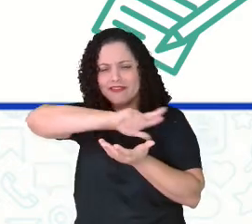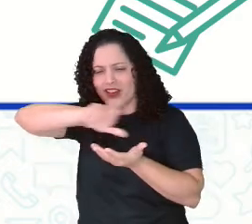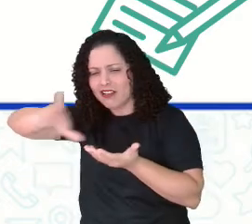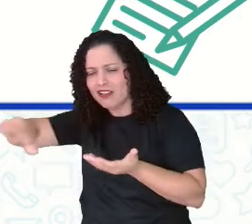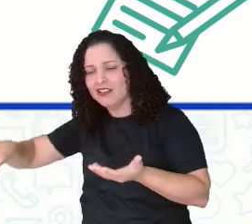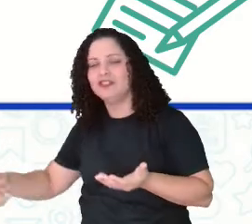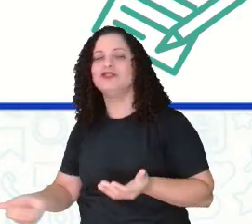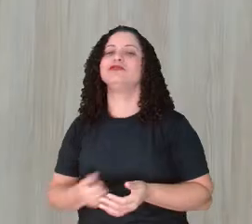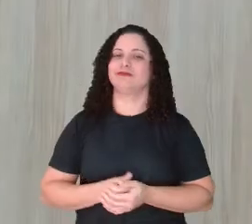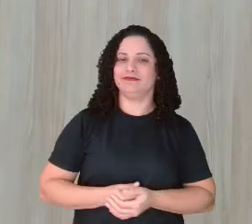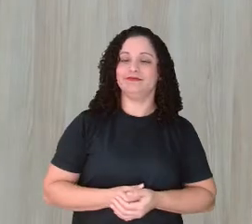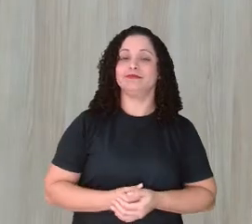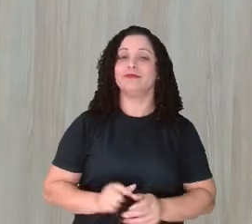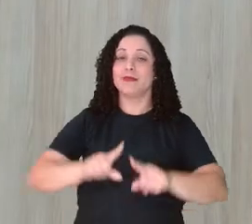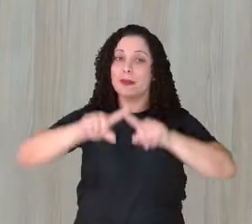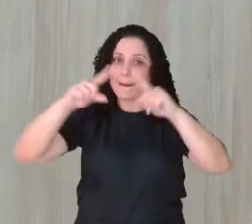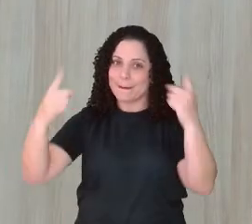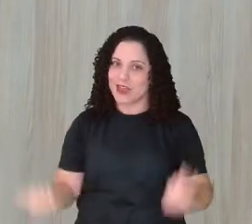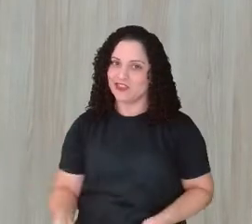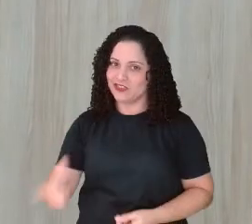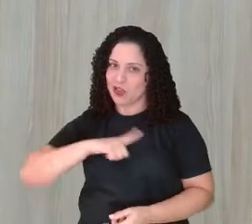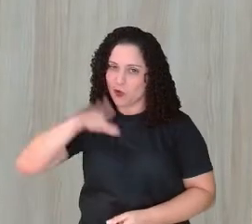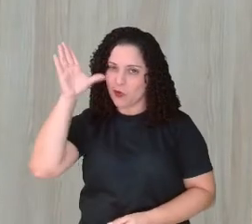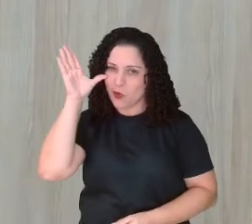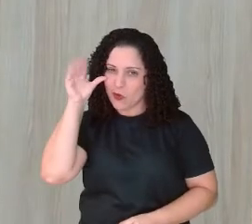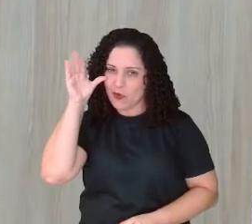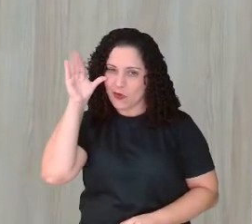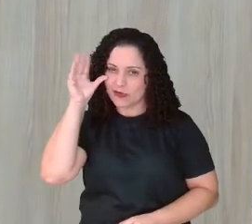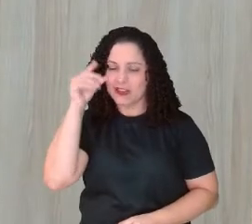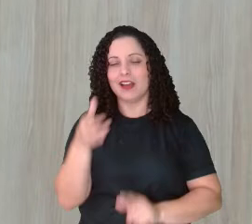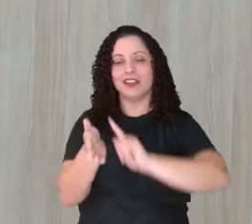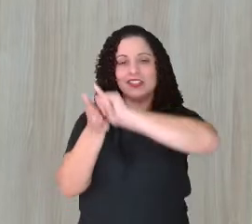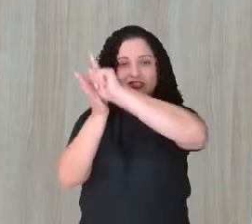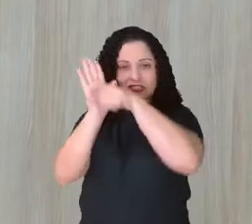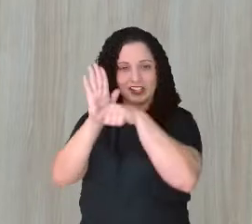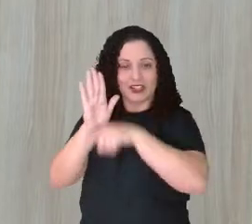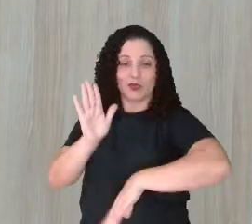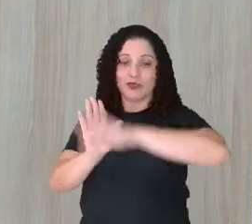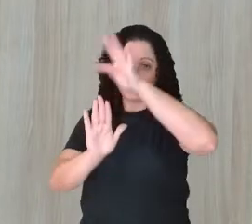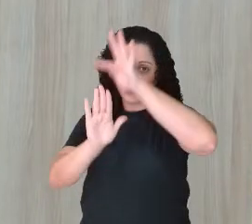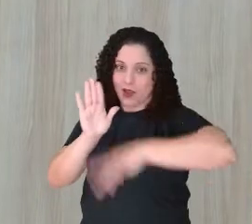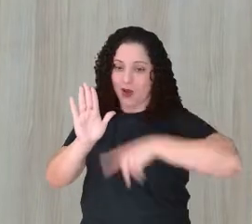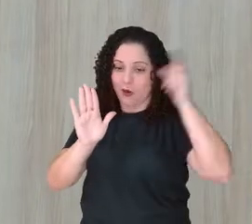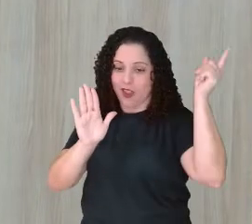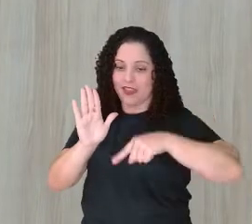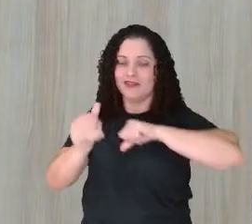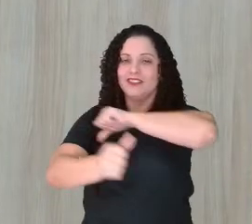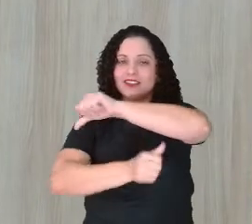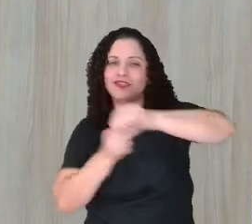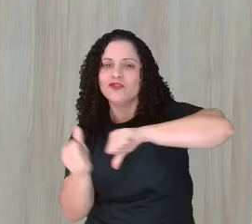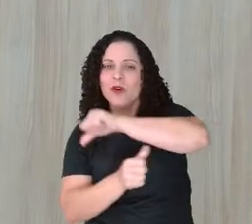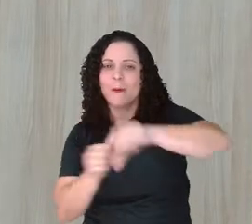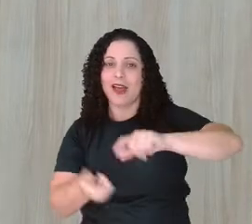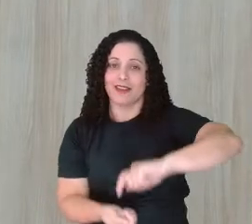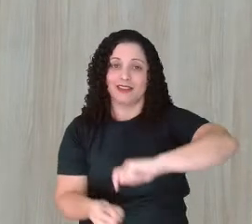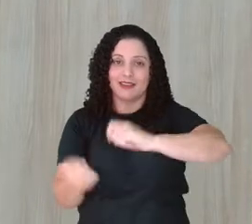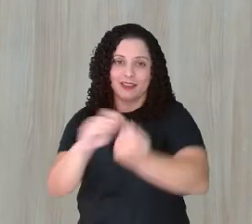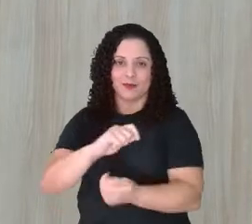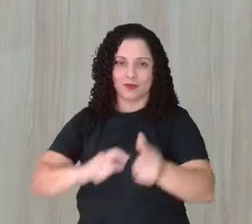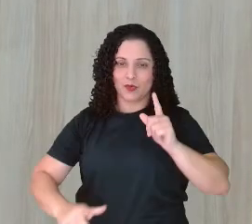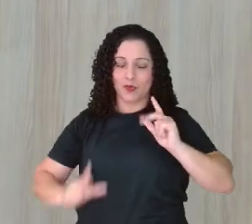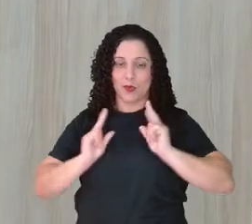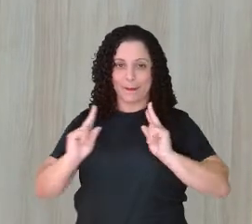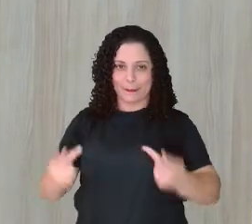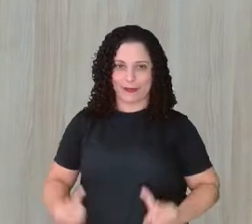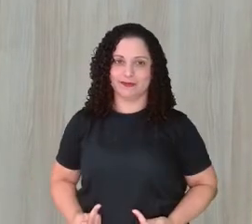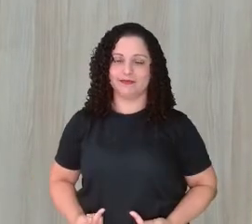infinitos. Agora, uma curiosidade é, esses gêneros textuais eles vão se transformando com a necessidade humana. Da mesma forma que eles vão